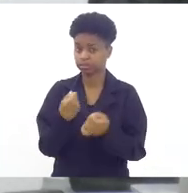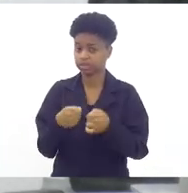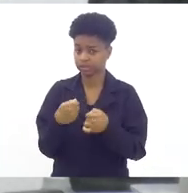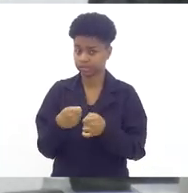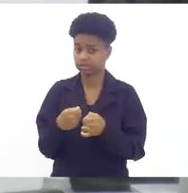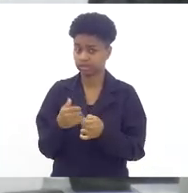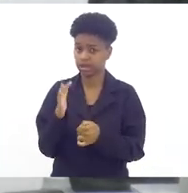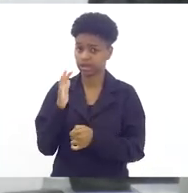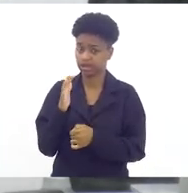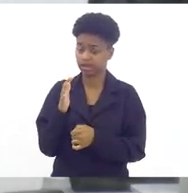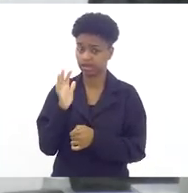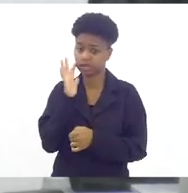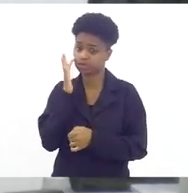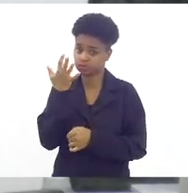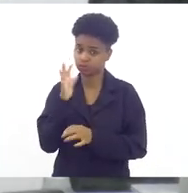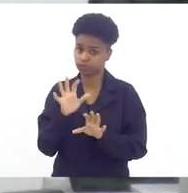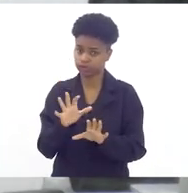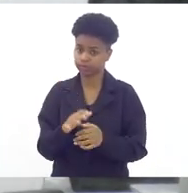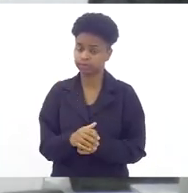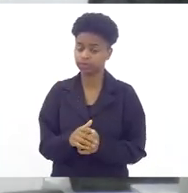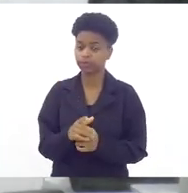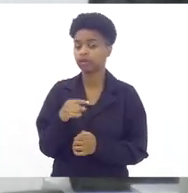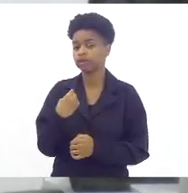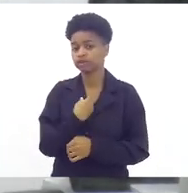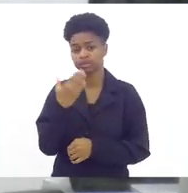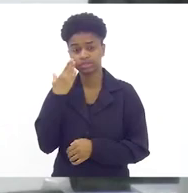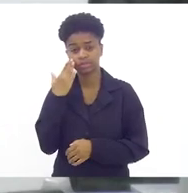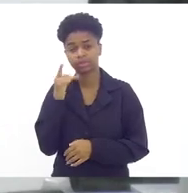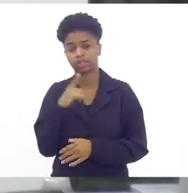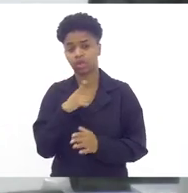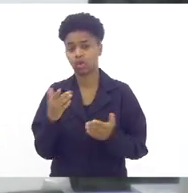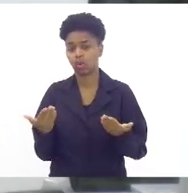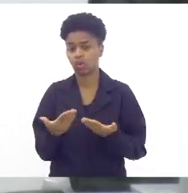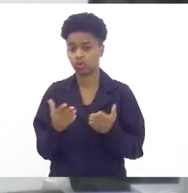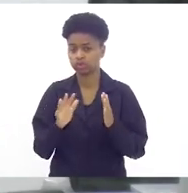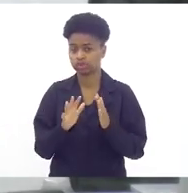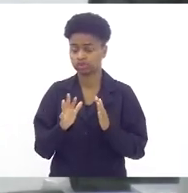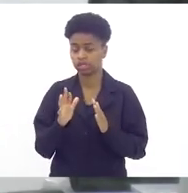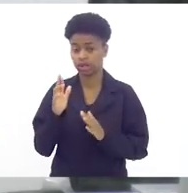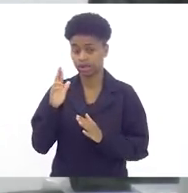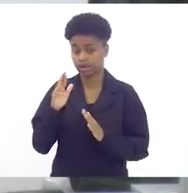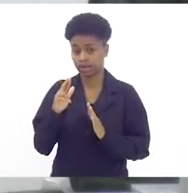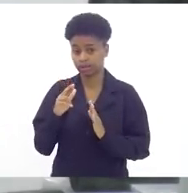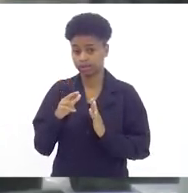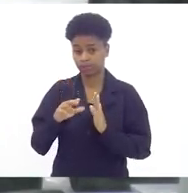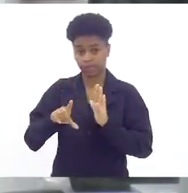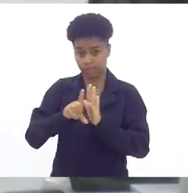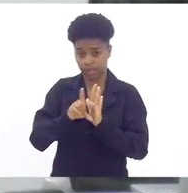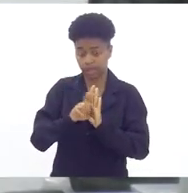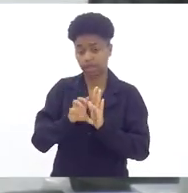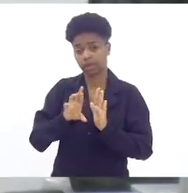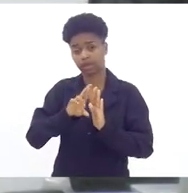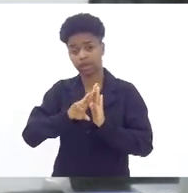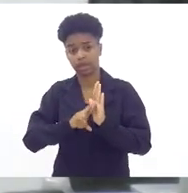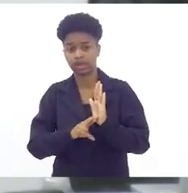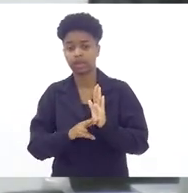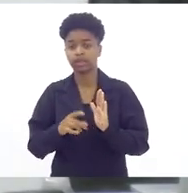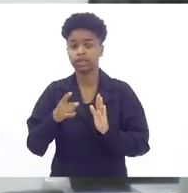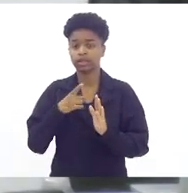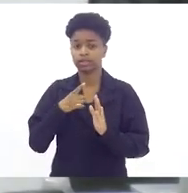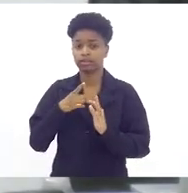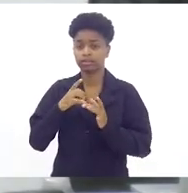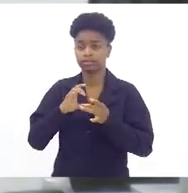enfrentado a gente entende que hoje temos dispositivos legais inclusive com termo de ajuste de Conduta é que